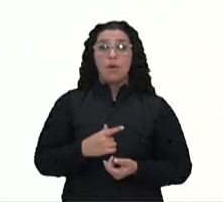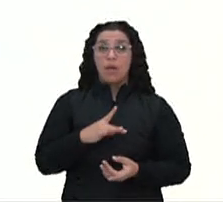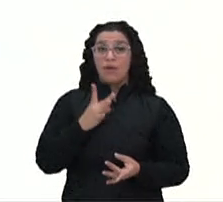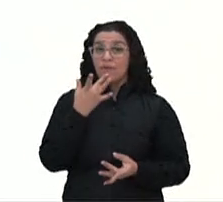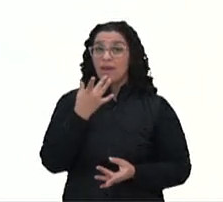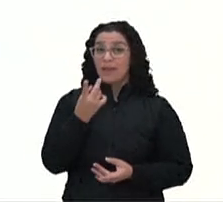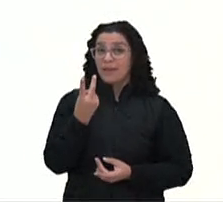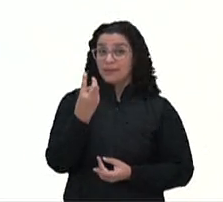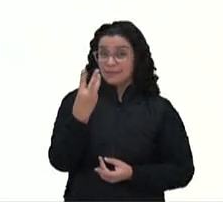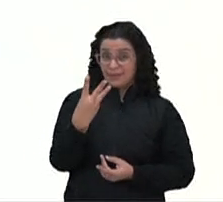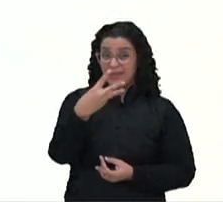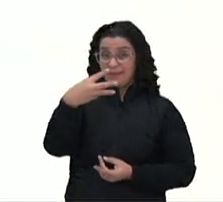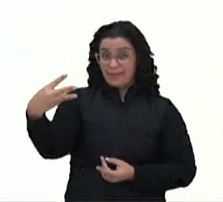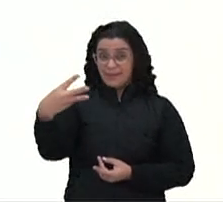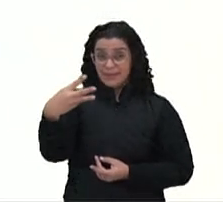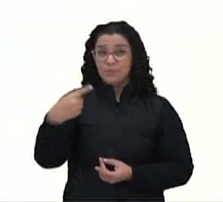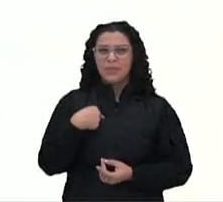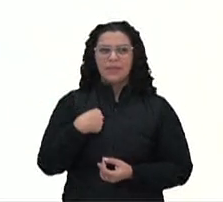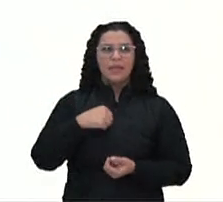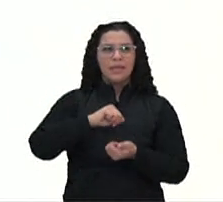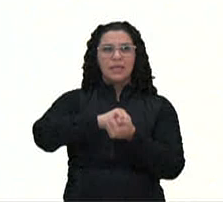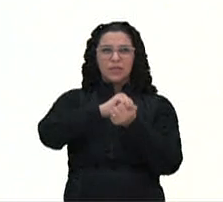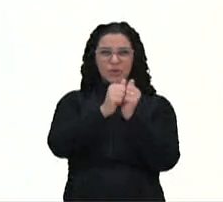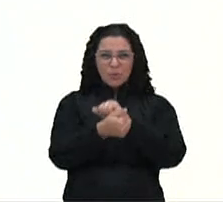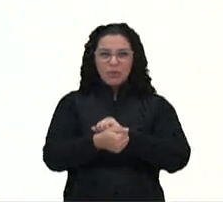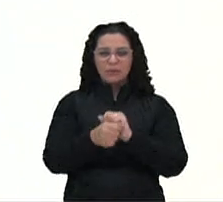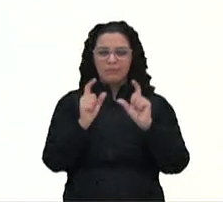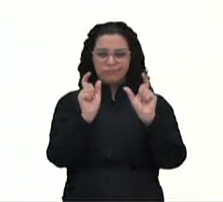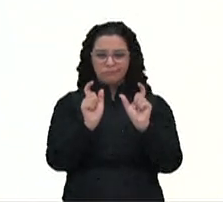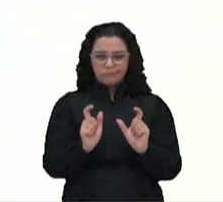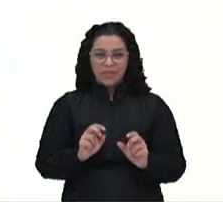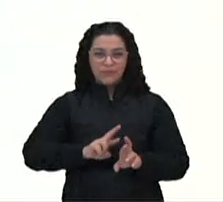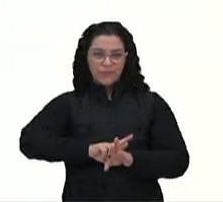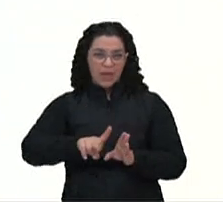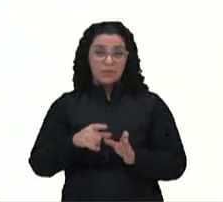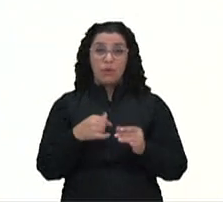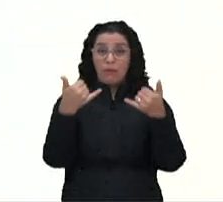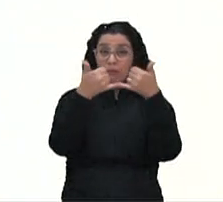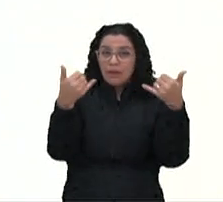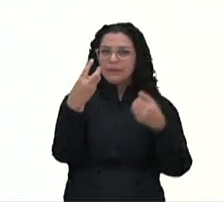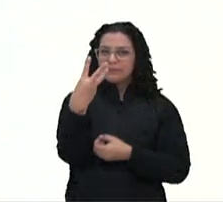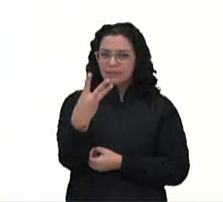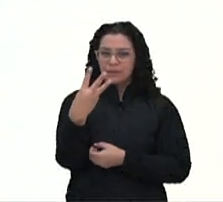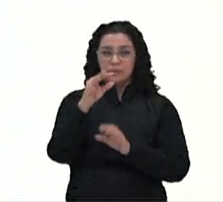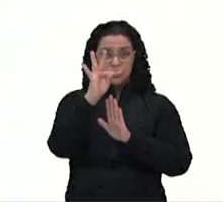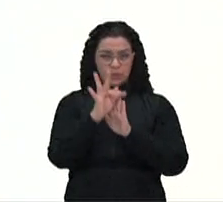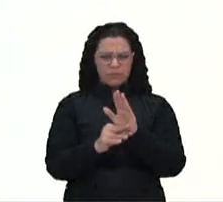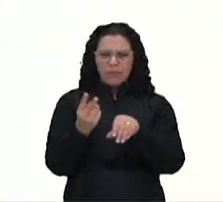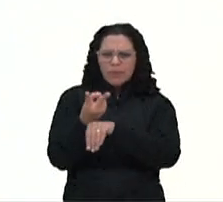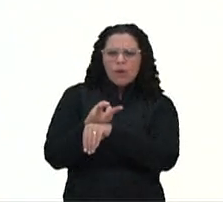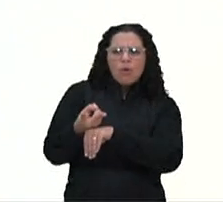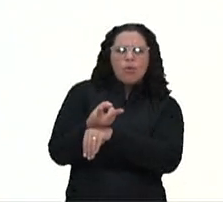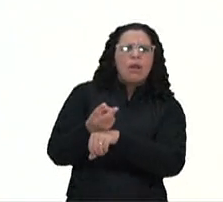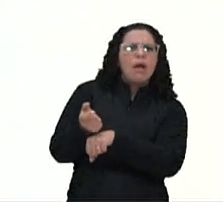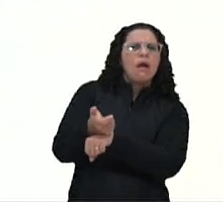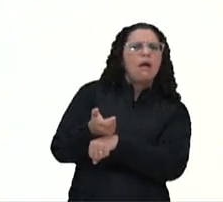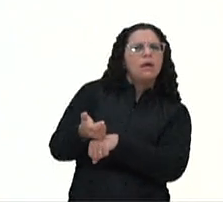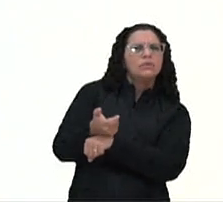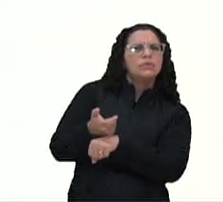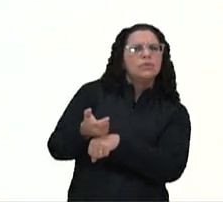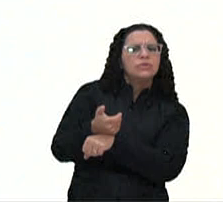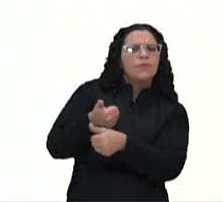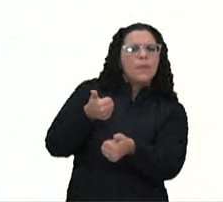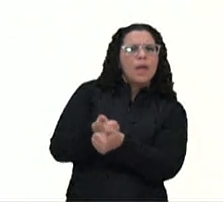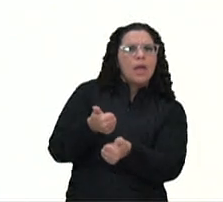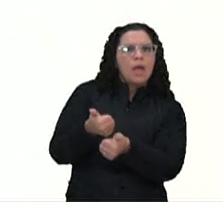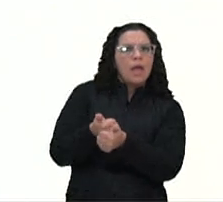especifiquei na linha 3 porque a palavra sport aparece em outros momentos. Então, eu quero que você procure ali qual é o adjetivo que está perto,